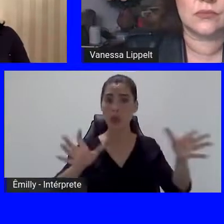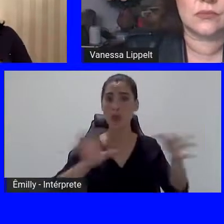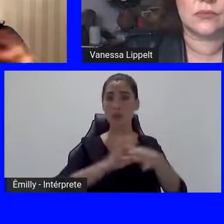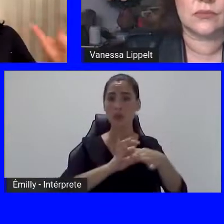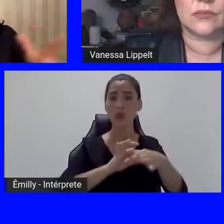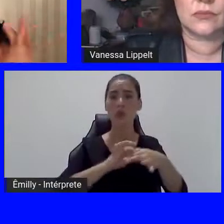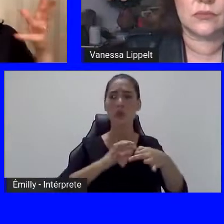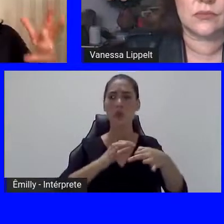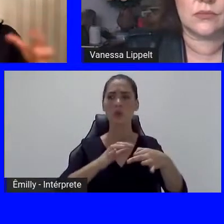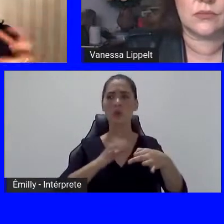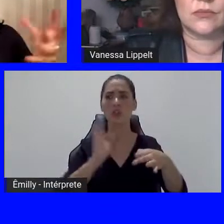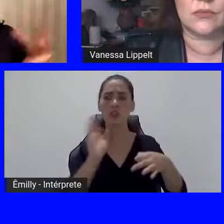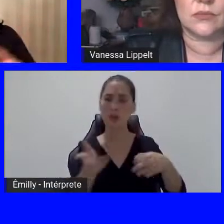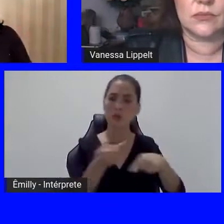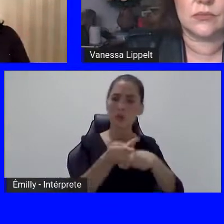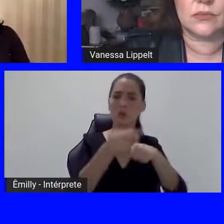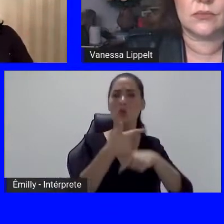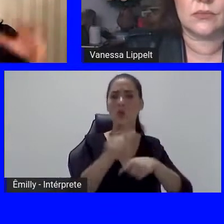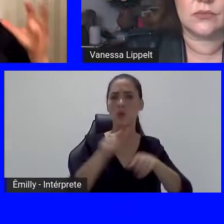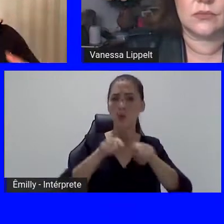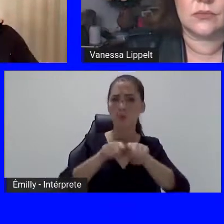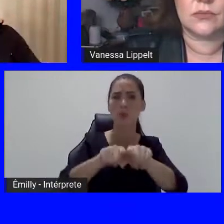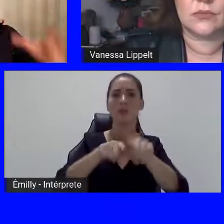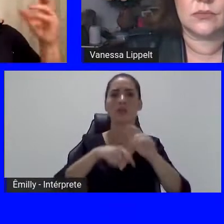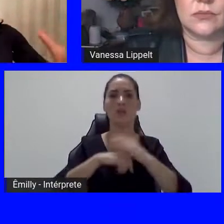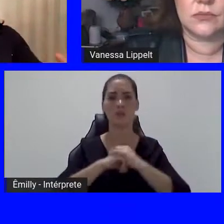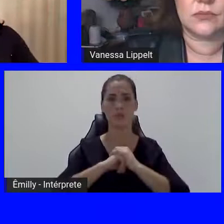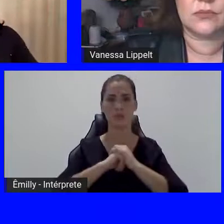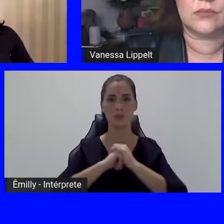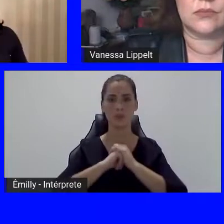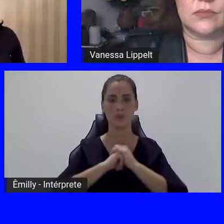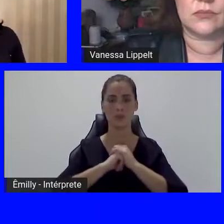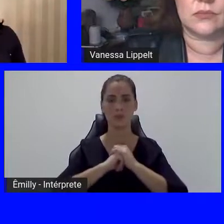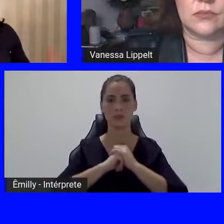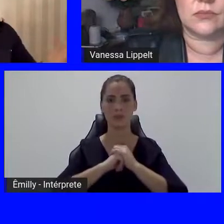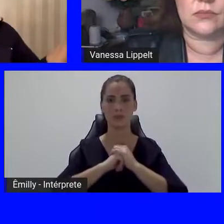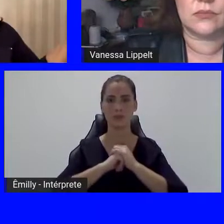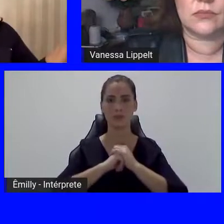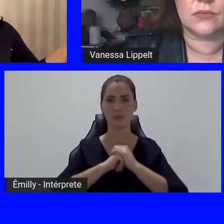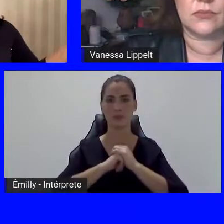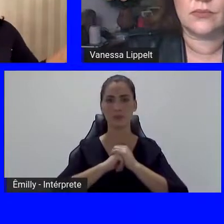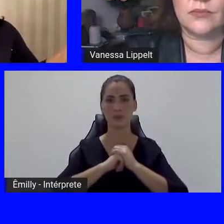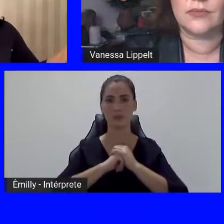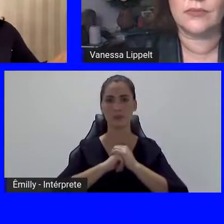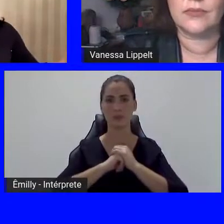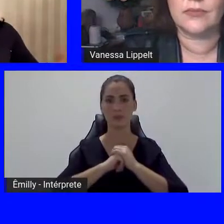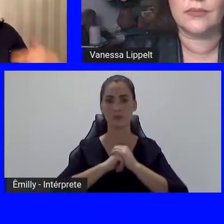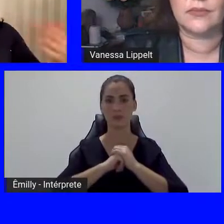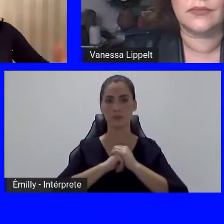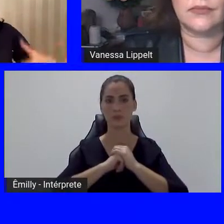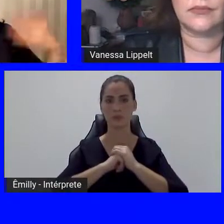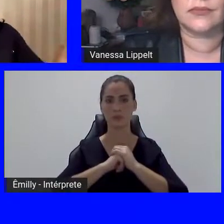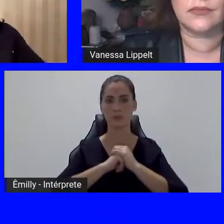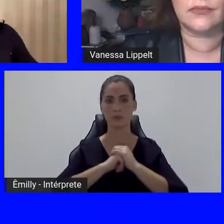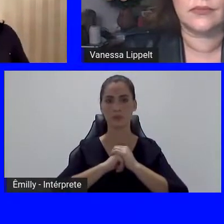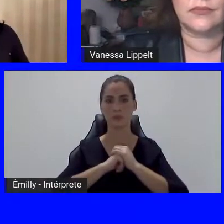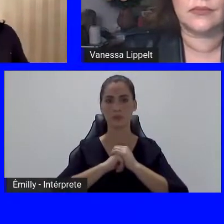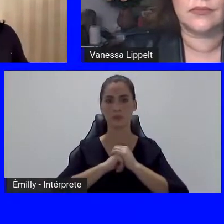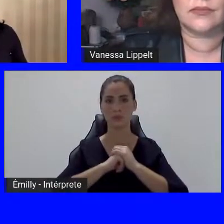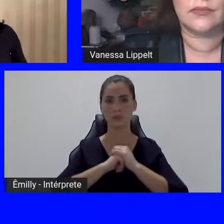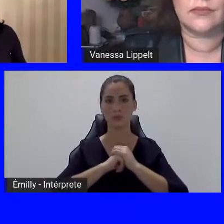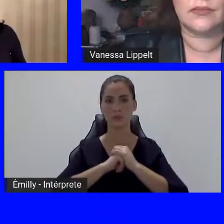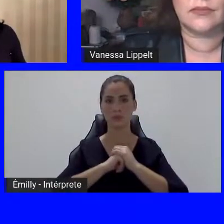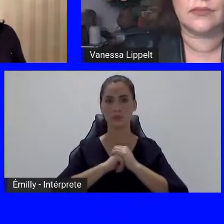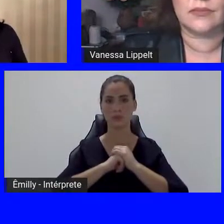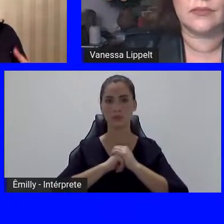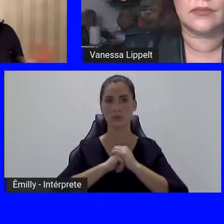Brasil e PSDB coligam, nós três coligamos, no seguinte sentido, vamos ter um nome. Não tem, já está decidido. É praticamente uma prévia